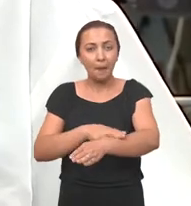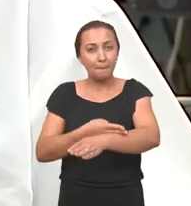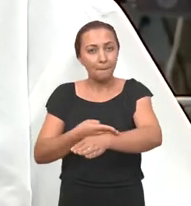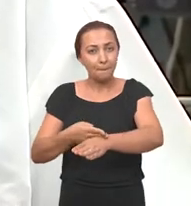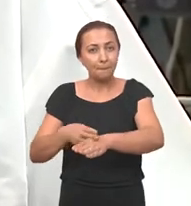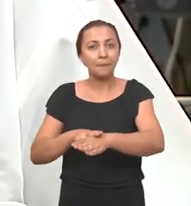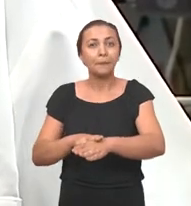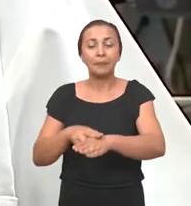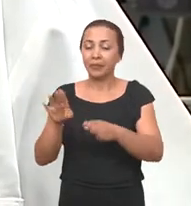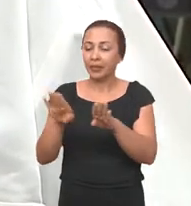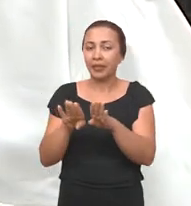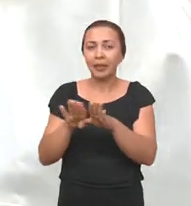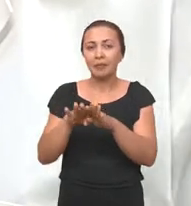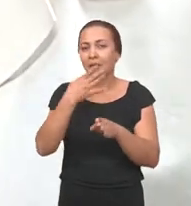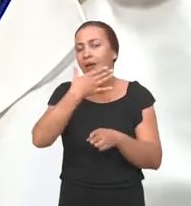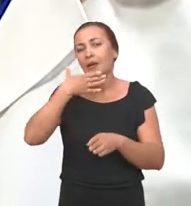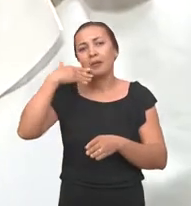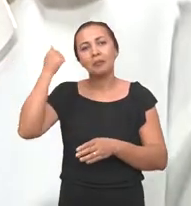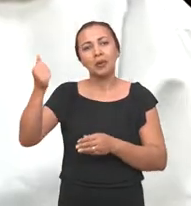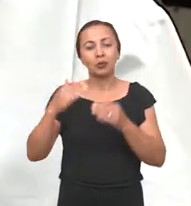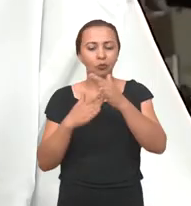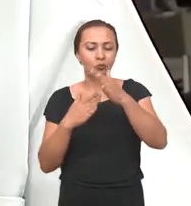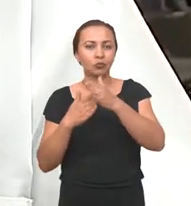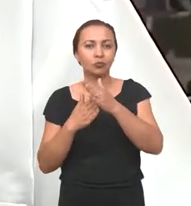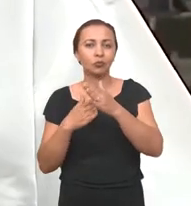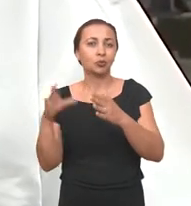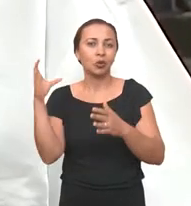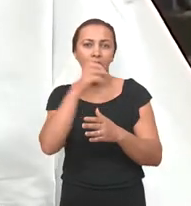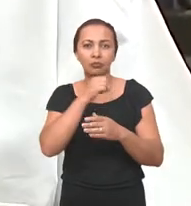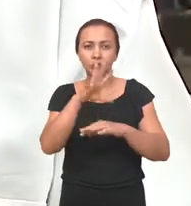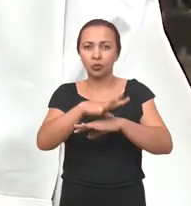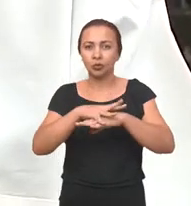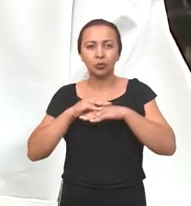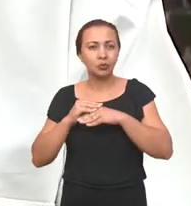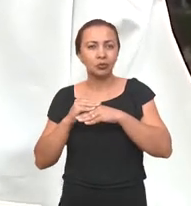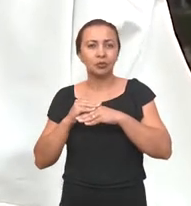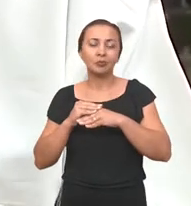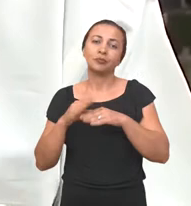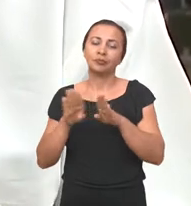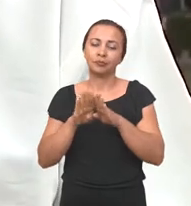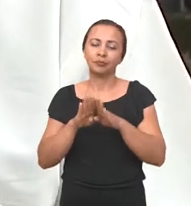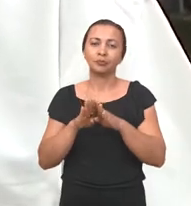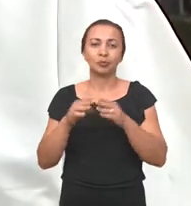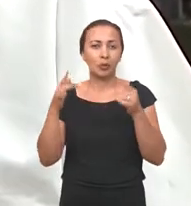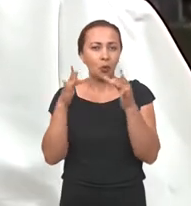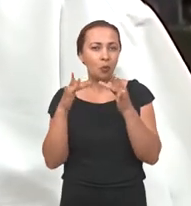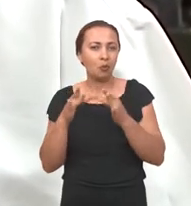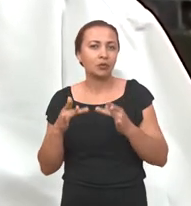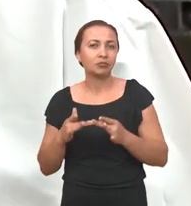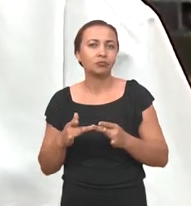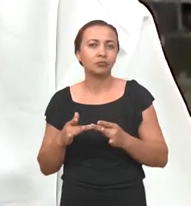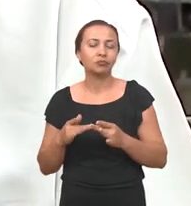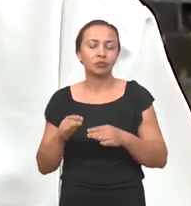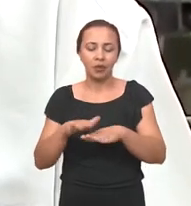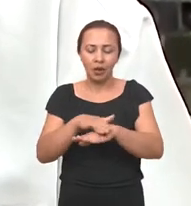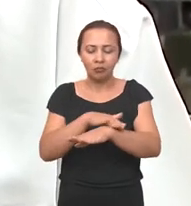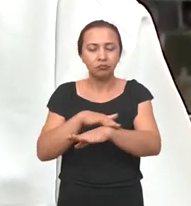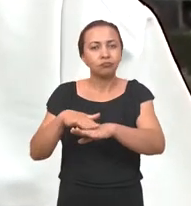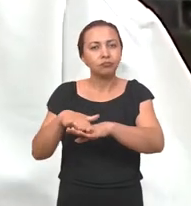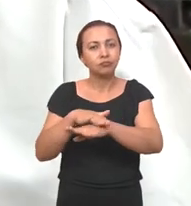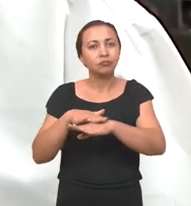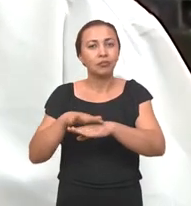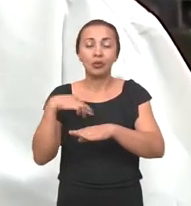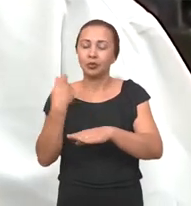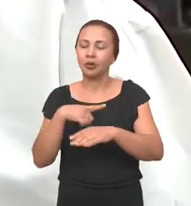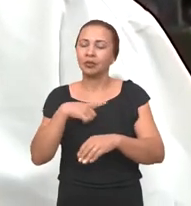favorece também um tempo de absorção e uma compatibilidade com a pele, que é o local